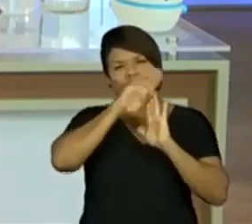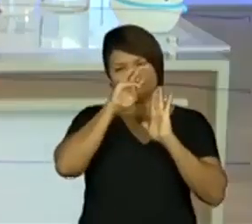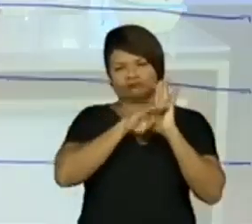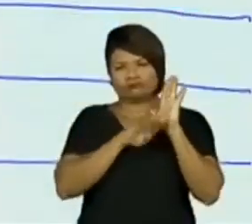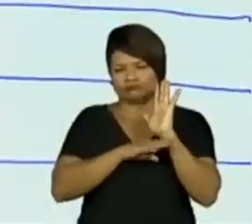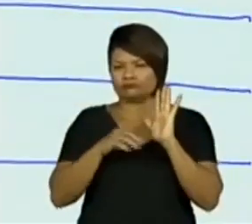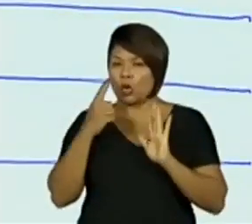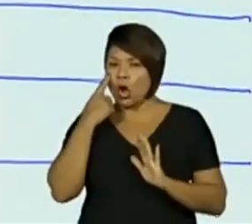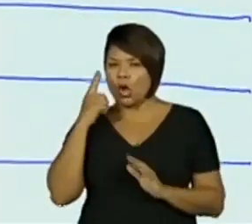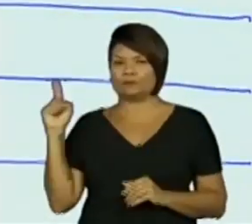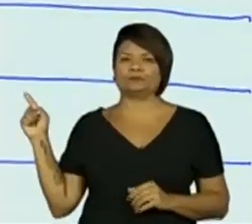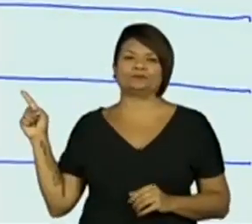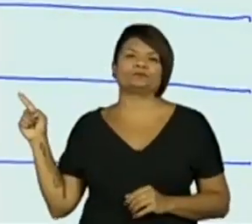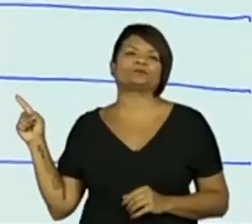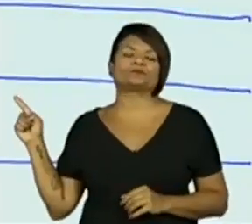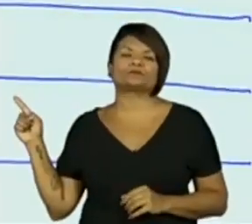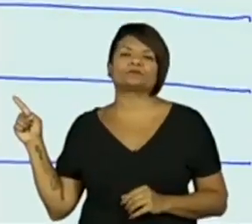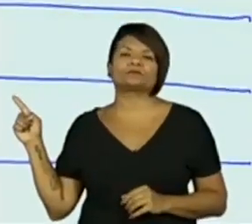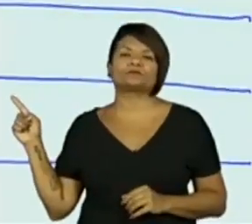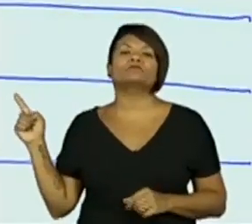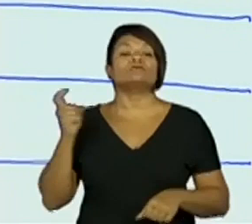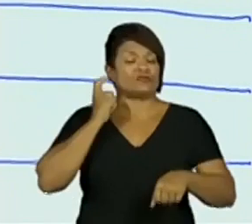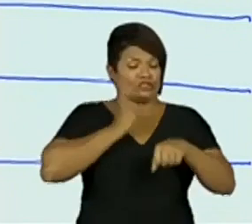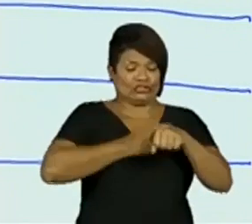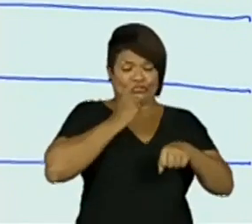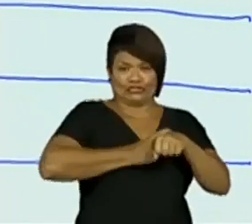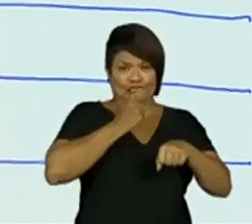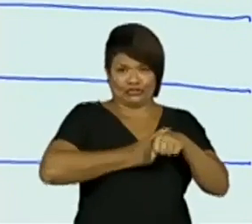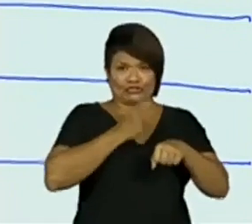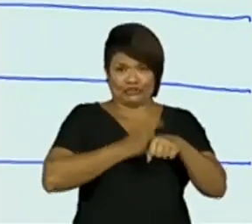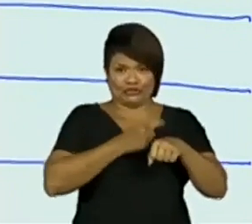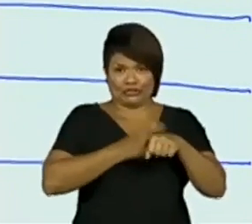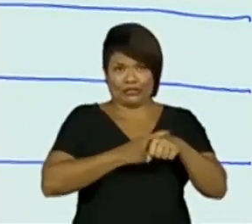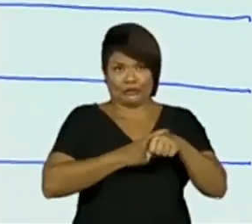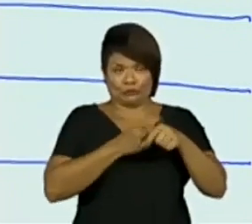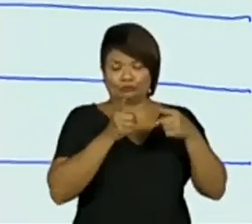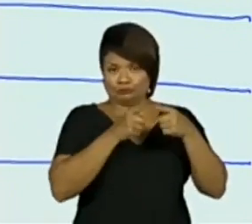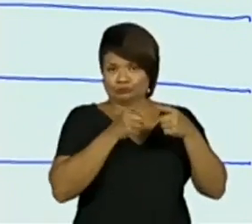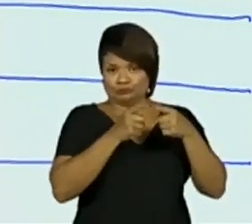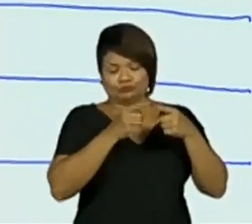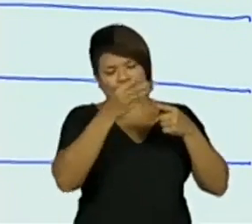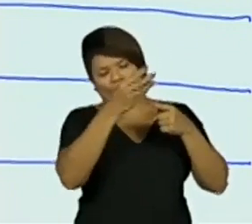o derretimento do gelo,